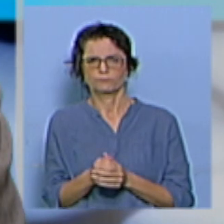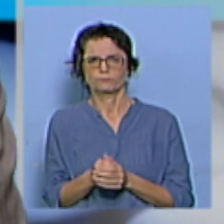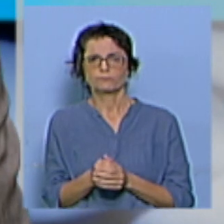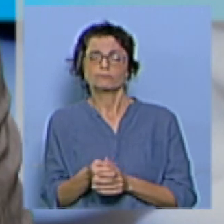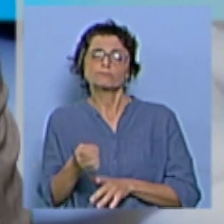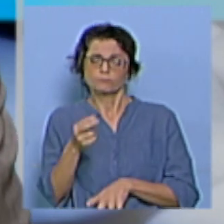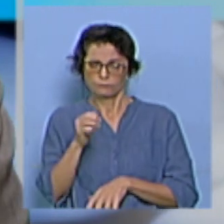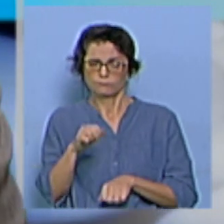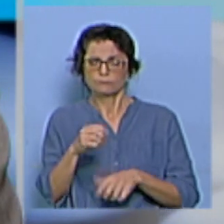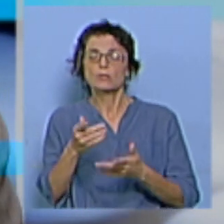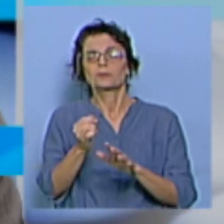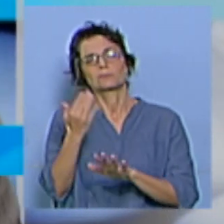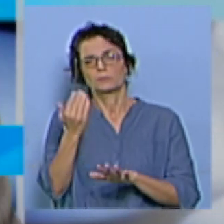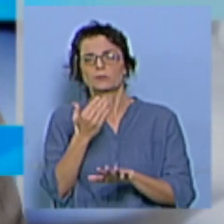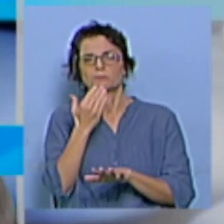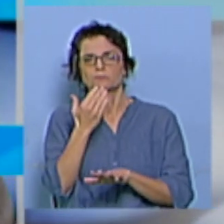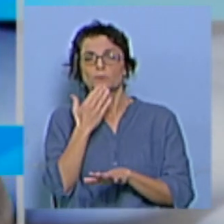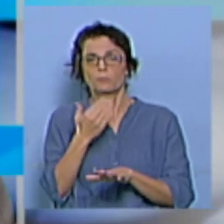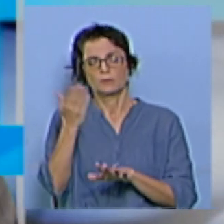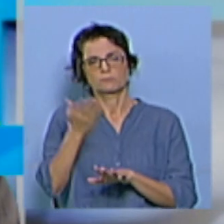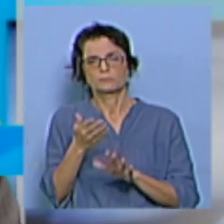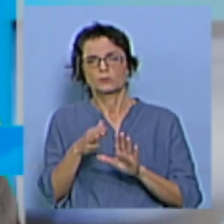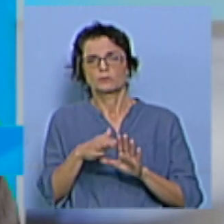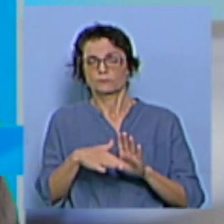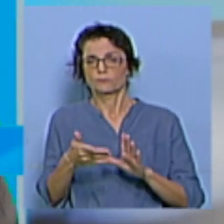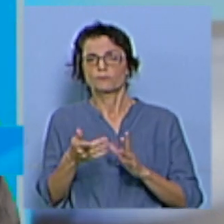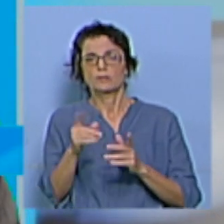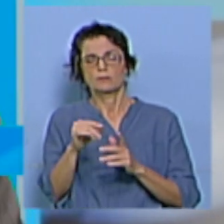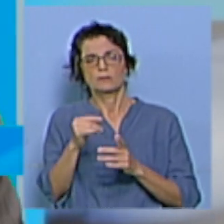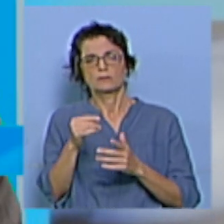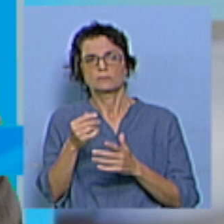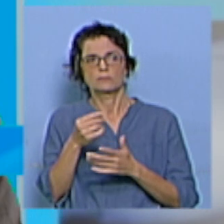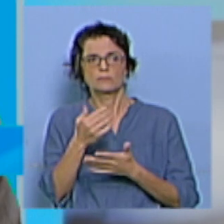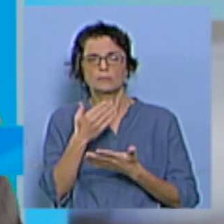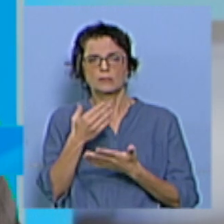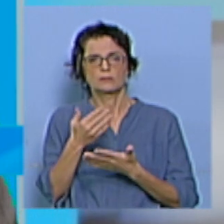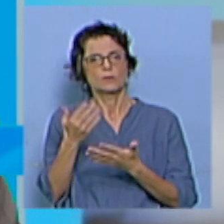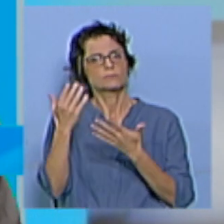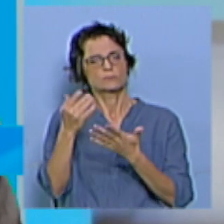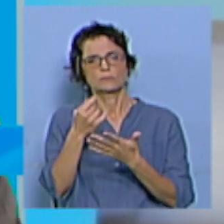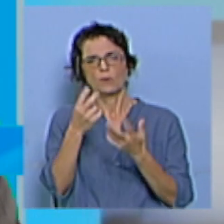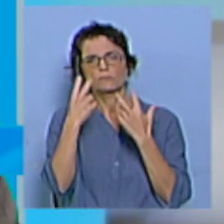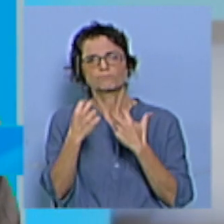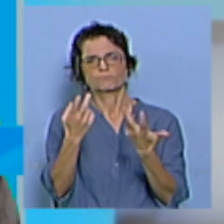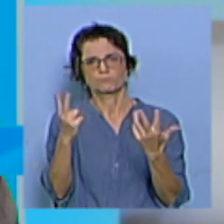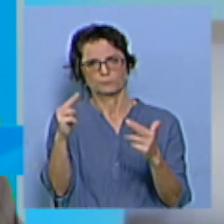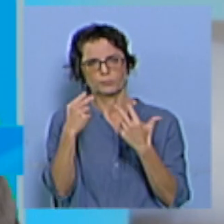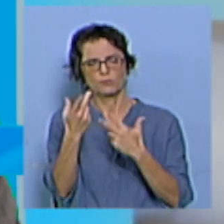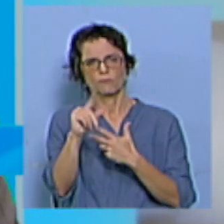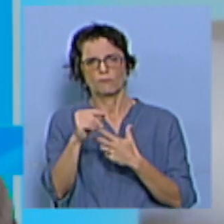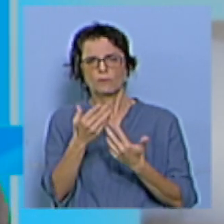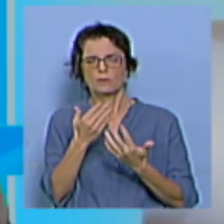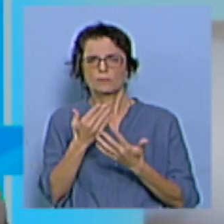assim. Antes de mais, eu também saúdo todos os nossos telespectadores. Daqui uma palavra de afeto e de solidariedade, nomeadamente